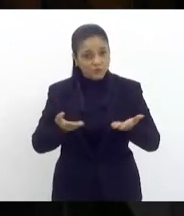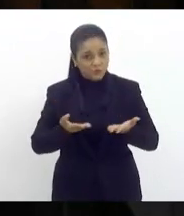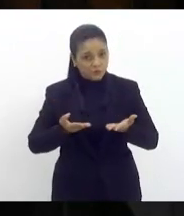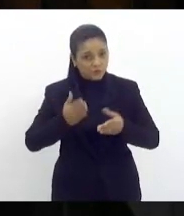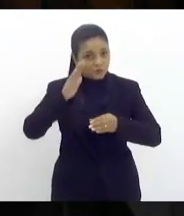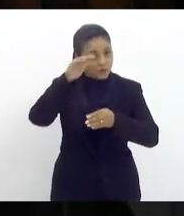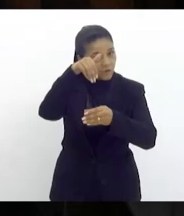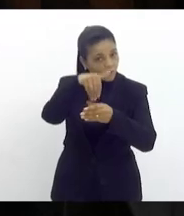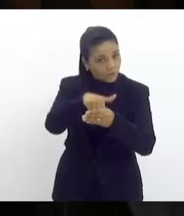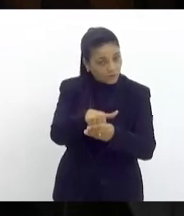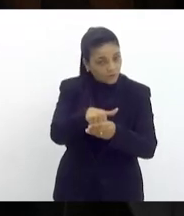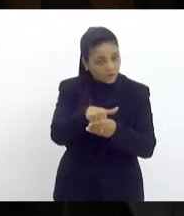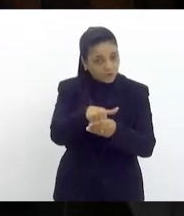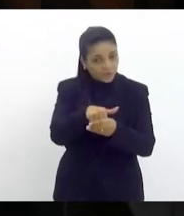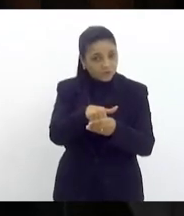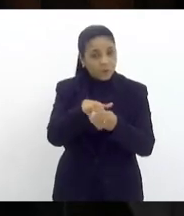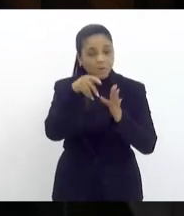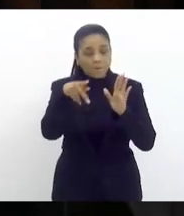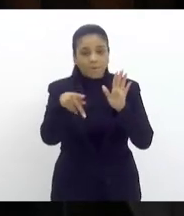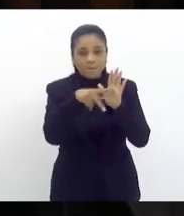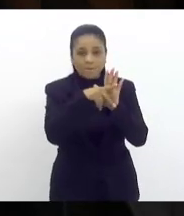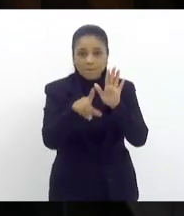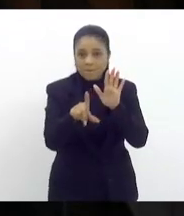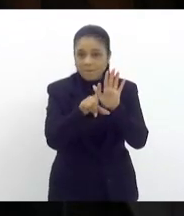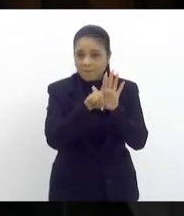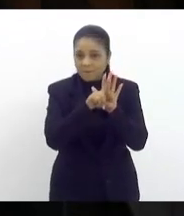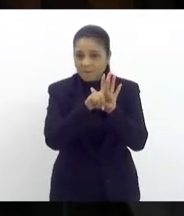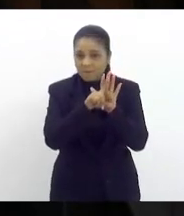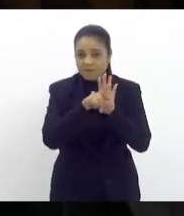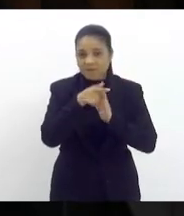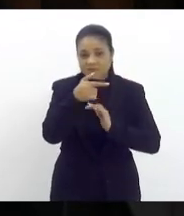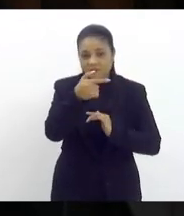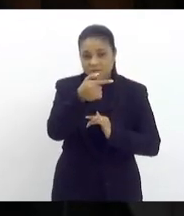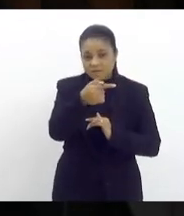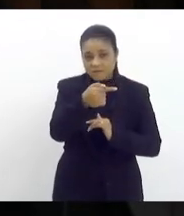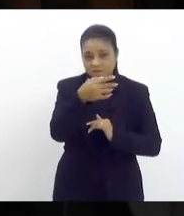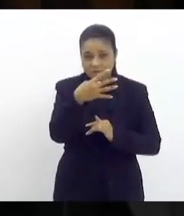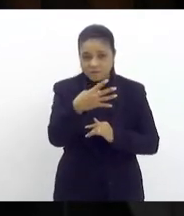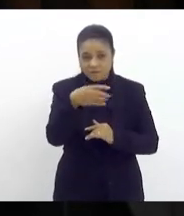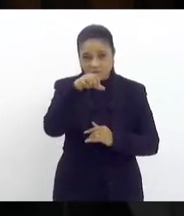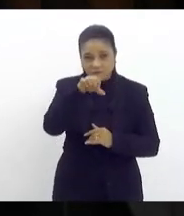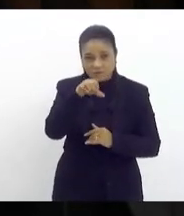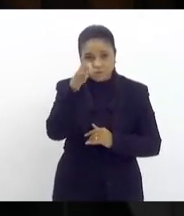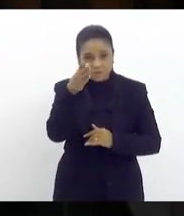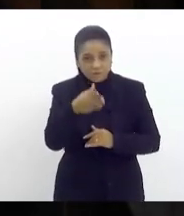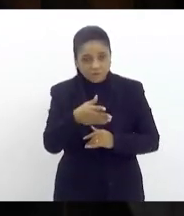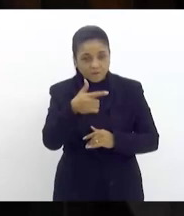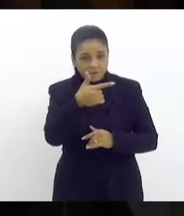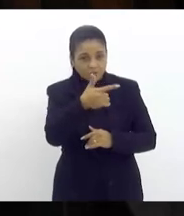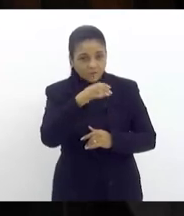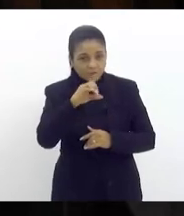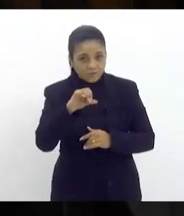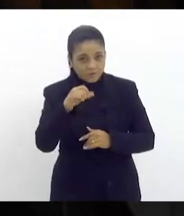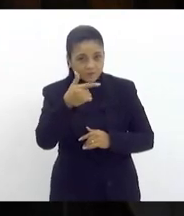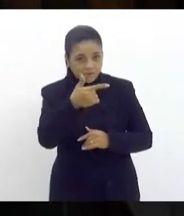o projeto de lei 749-2023,